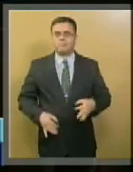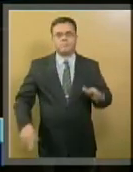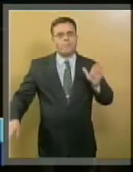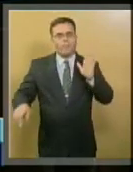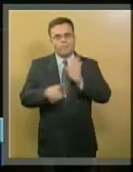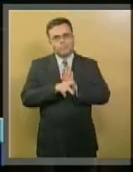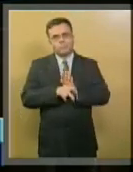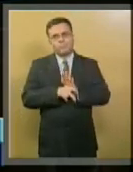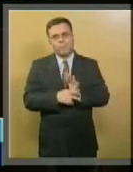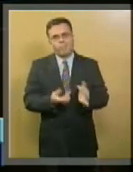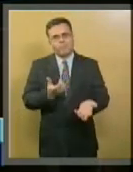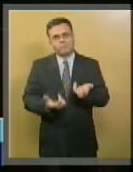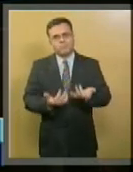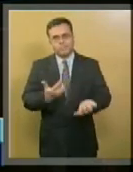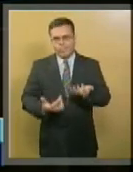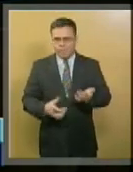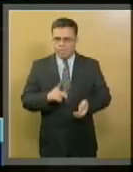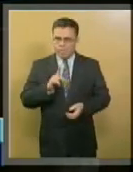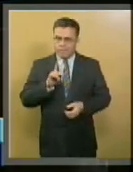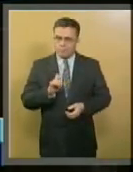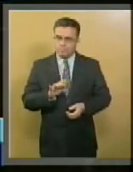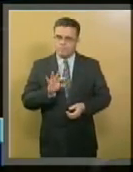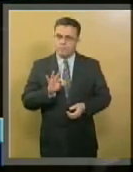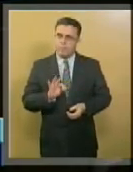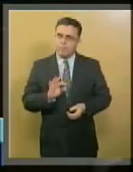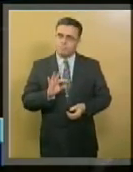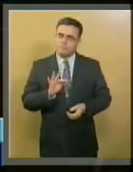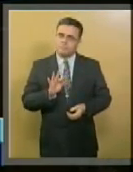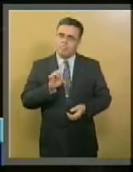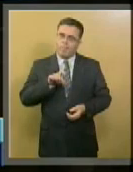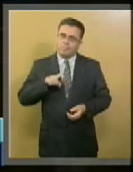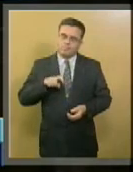Nordeste. Orgulhem-se, é sergipana.